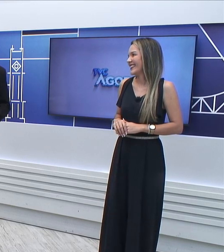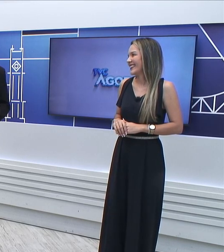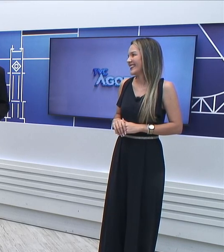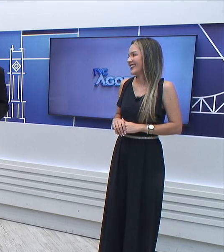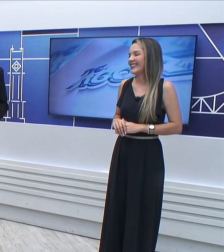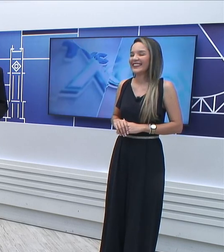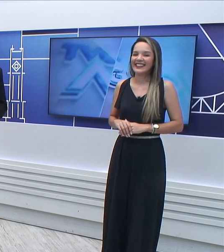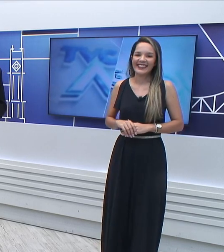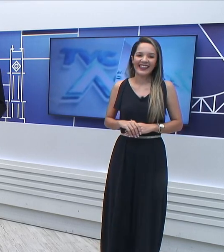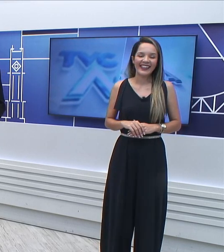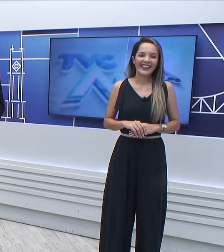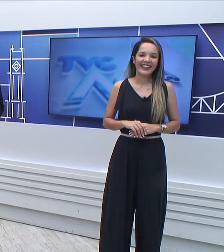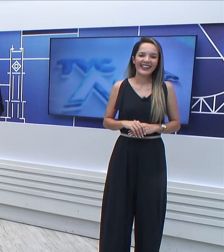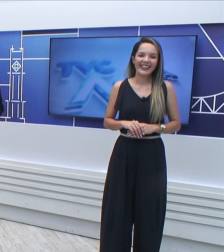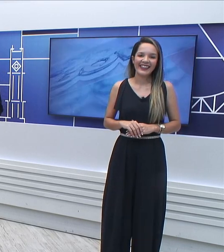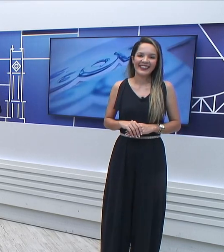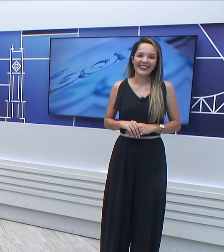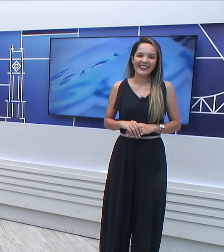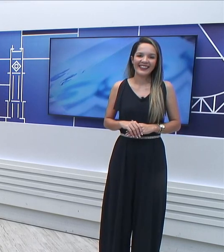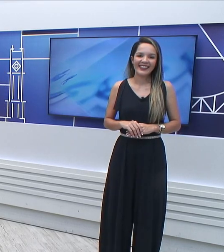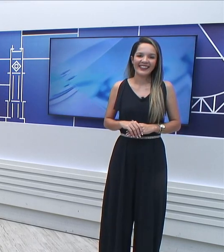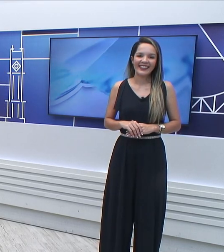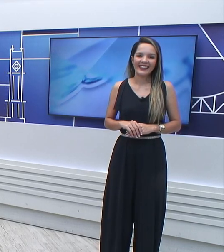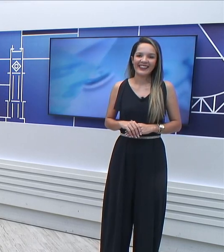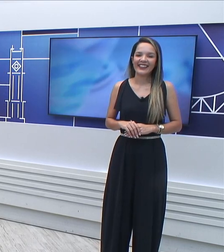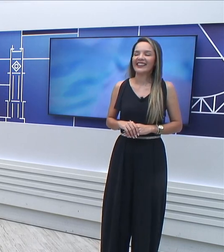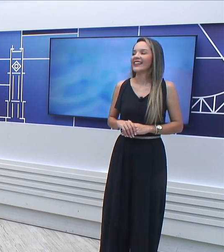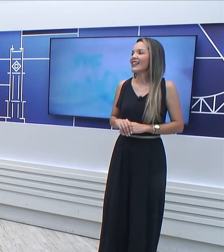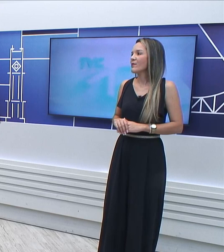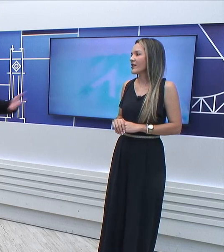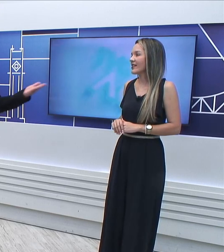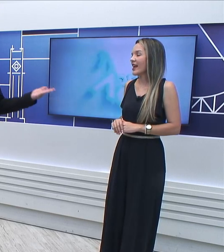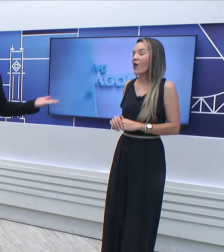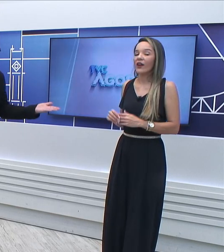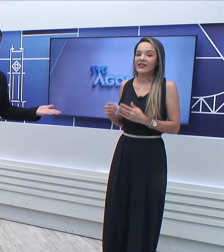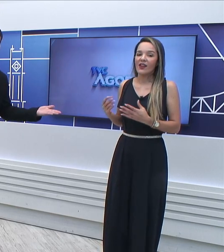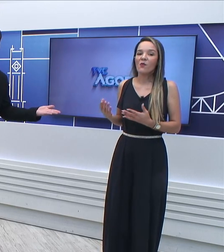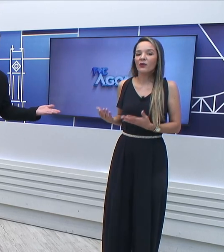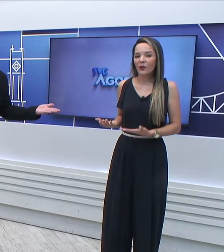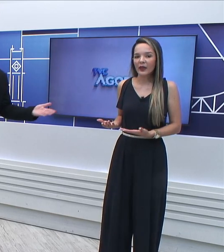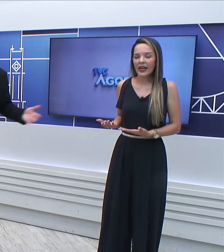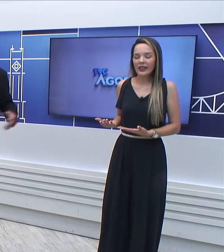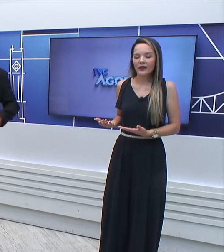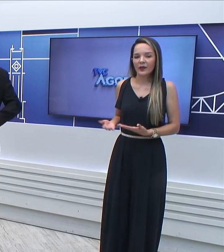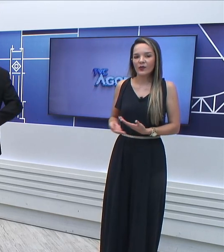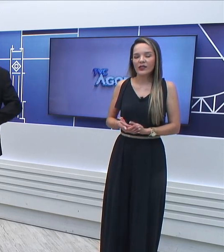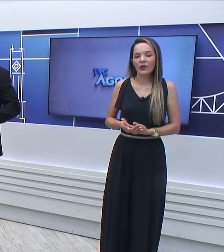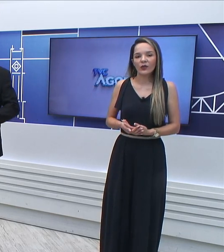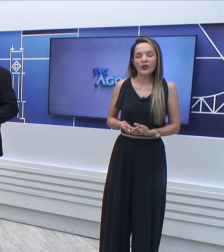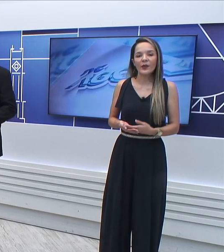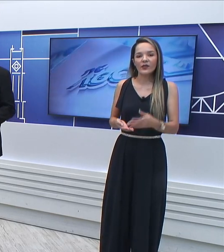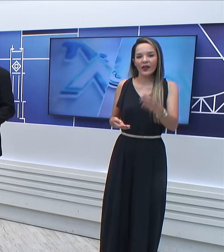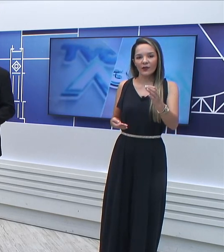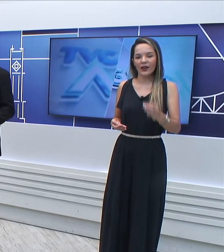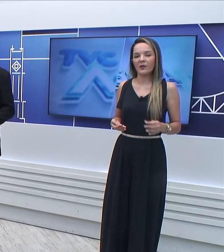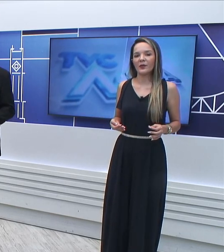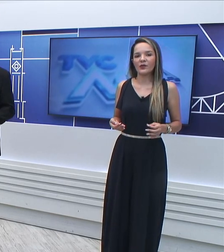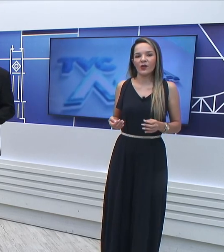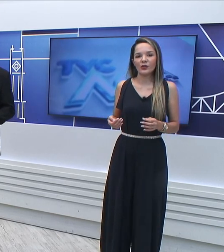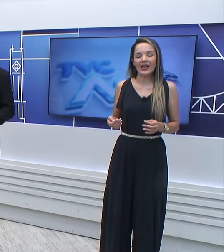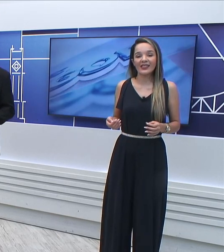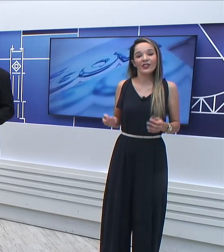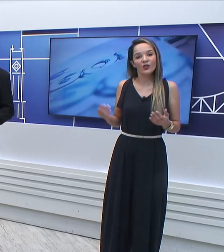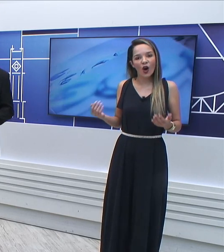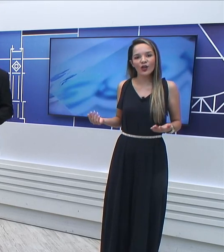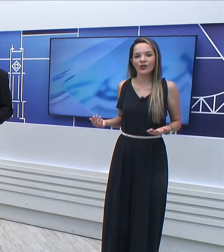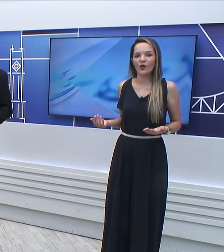nesta quinta-feira, dia 12 de janeiro. Pois é. Olha, Israel, muito obrigada. Parabéns. Pelo elogio, mas eu quero falar pro pessoal